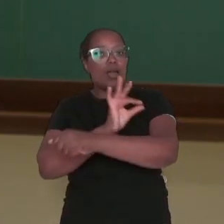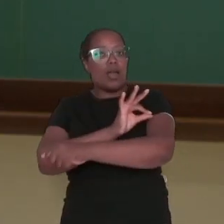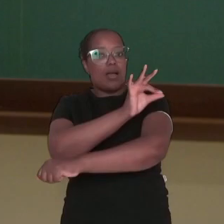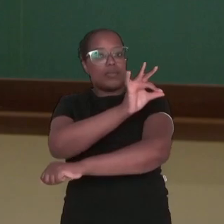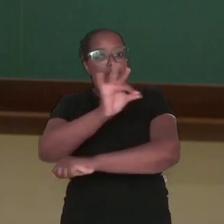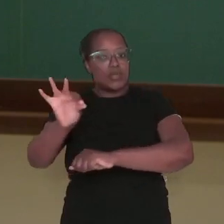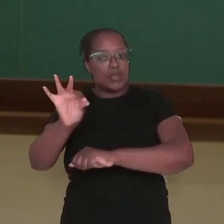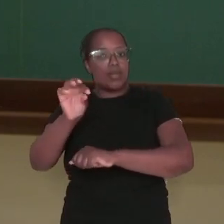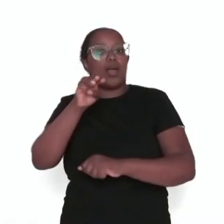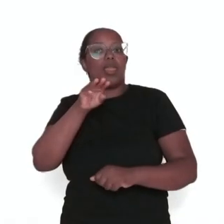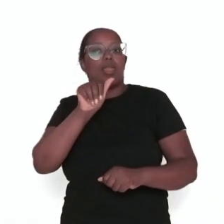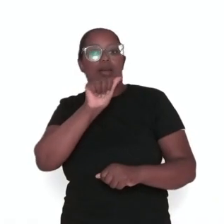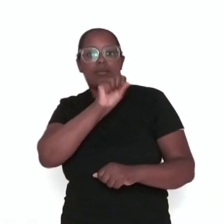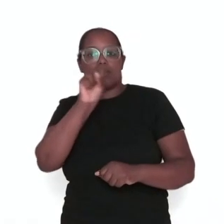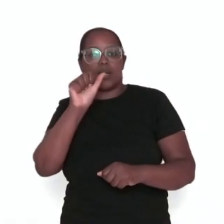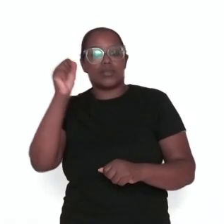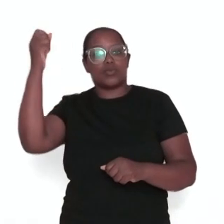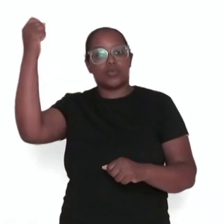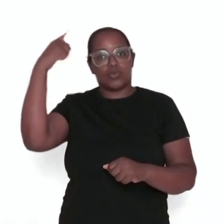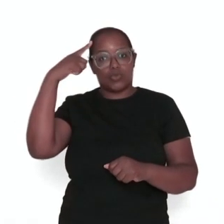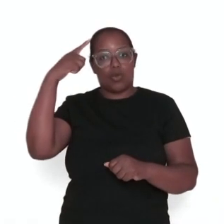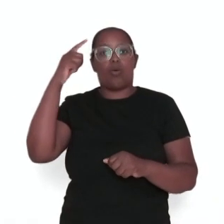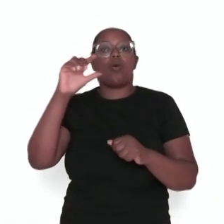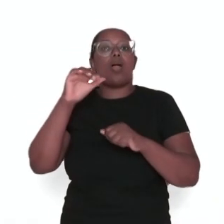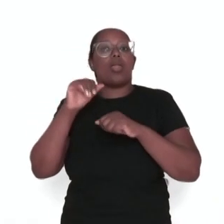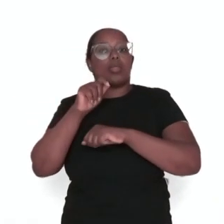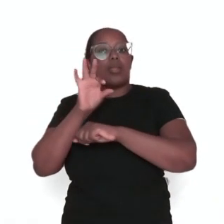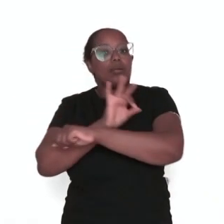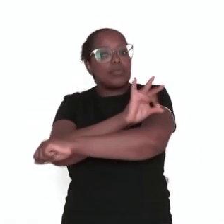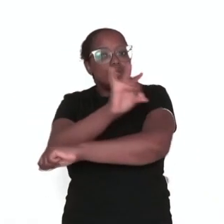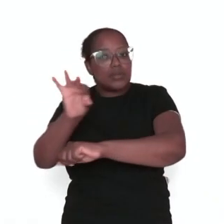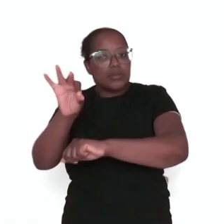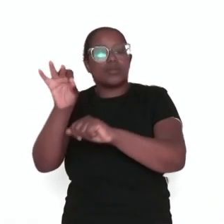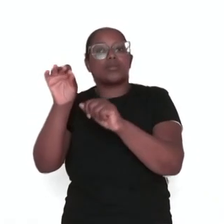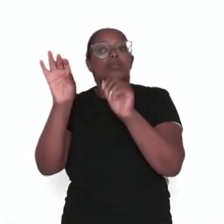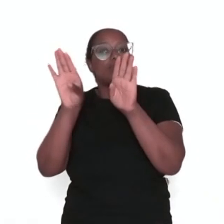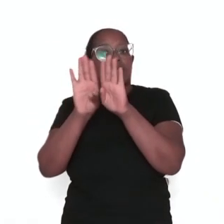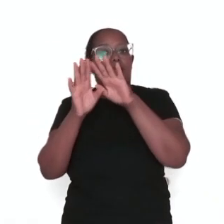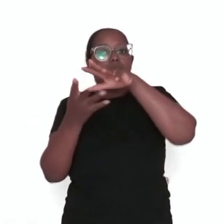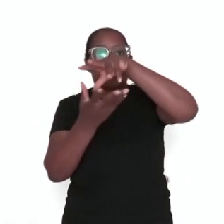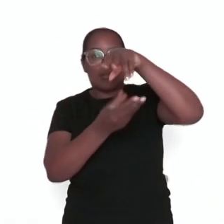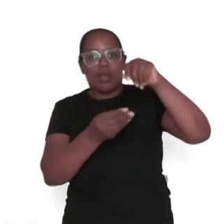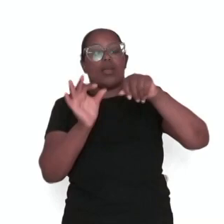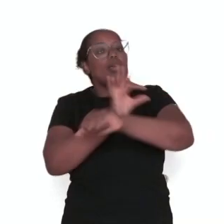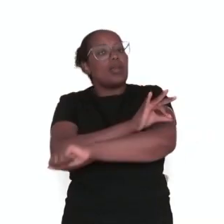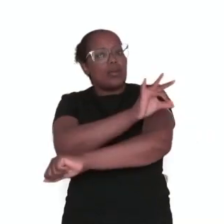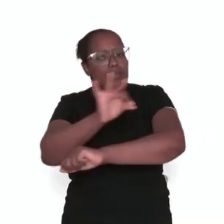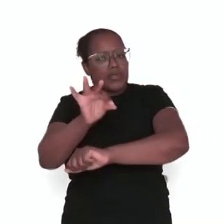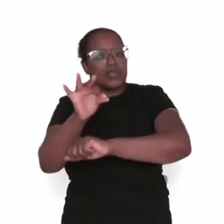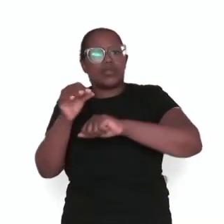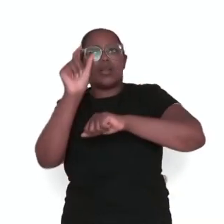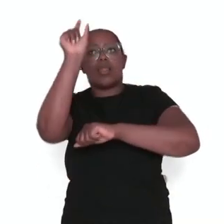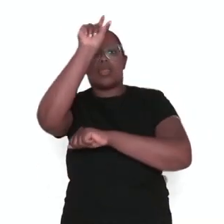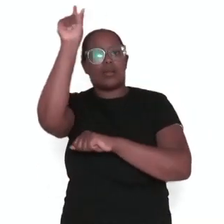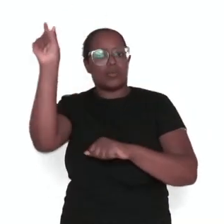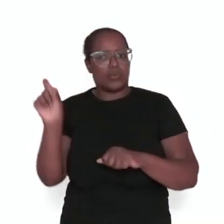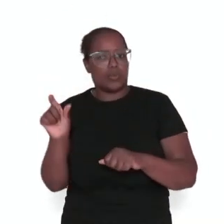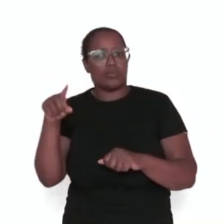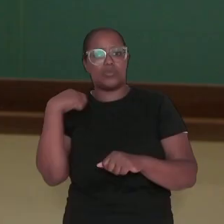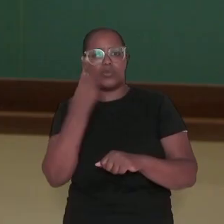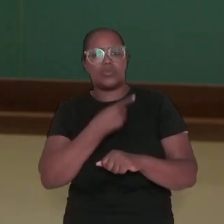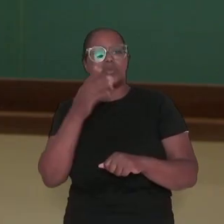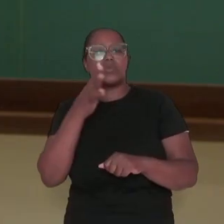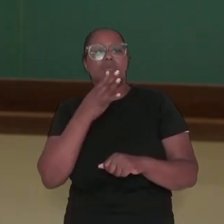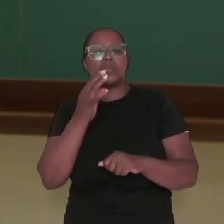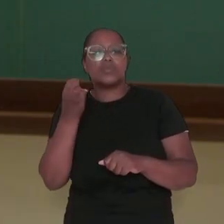do Sol, a medida da massa da Terra e a medida da massa da Lua. Então nós conhecemos os 3 valores. Letra